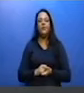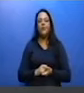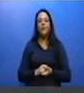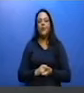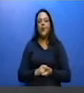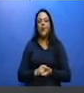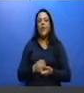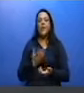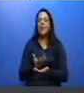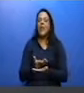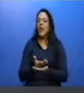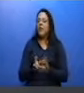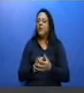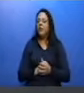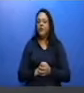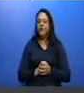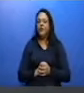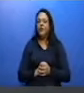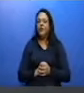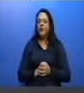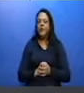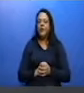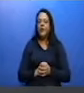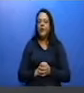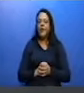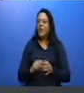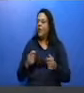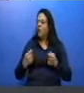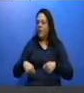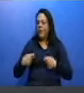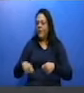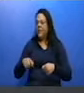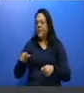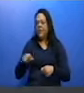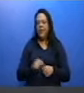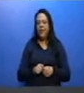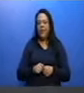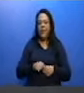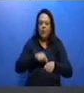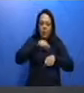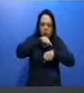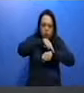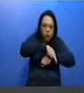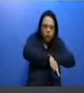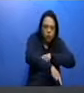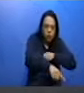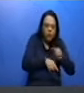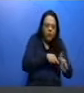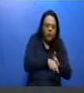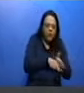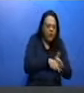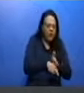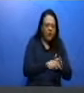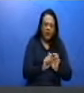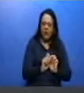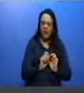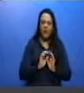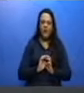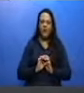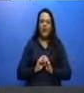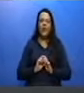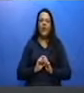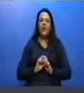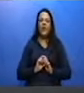não vão ter que entrar nessas fontes de pesquisas. A nossa fonte de pesquisa para nossas